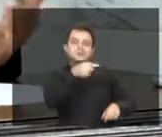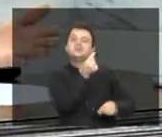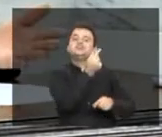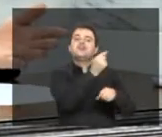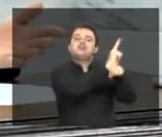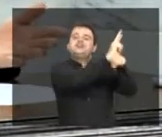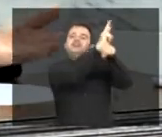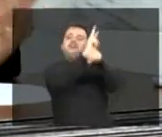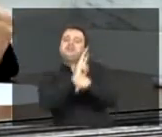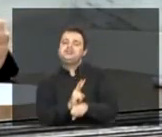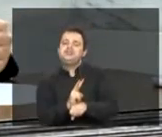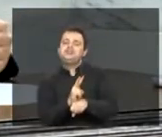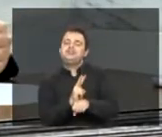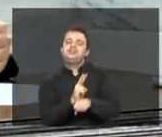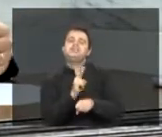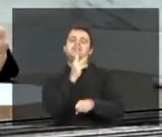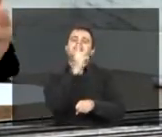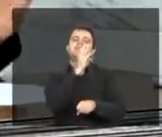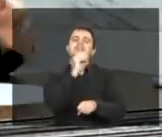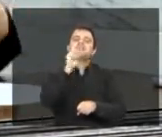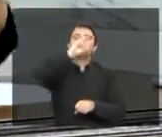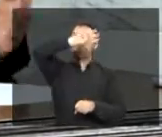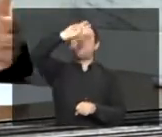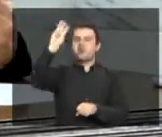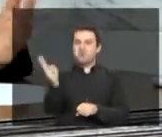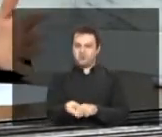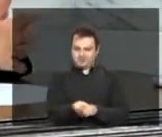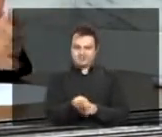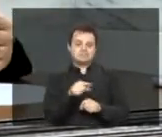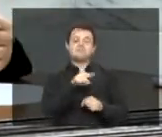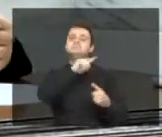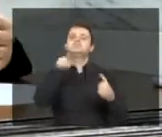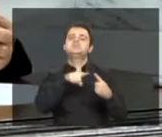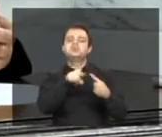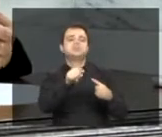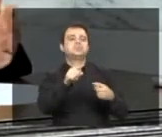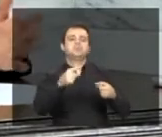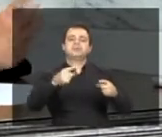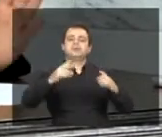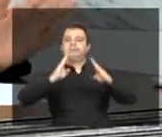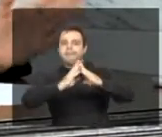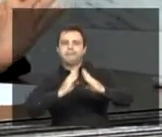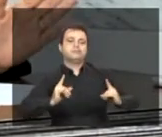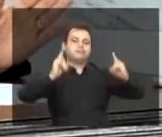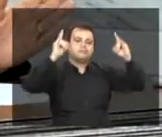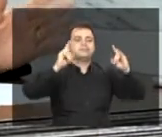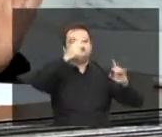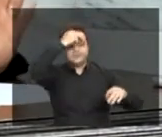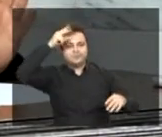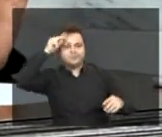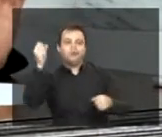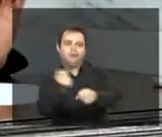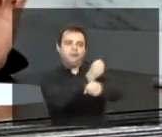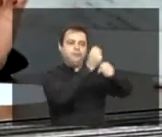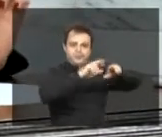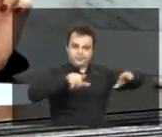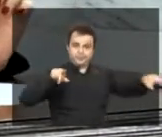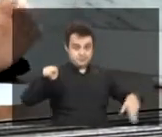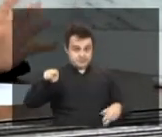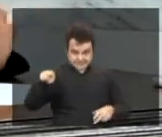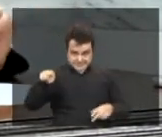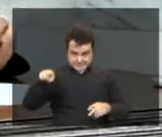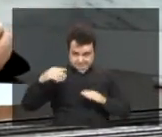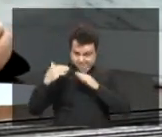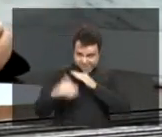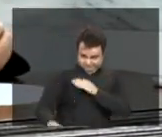empréstimo de 300 milhões de reais para o município, né, para investimentos em infraestrutura. O senhor foi contra esse